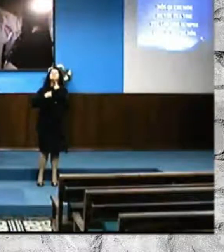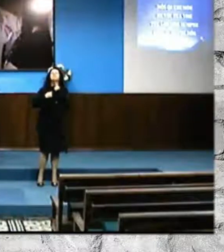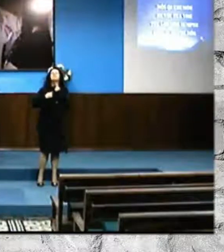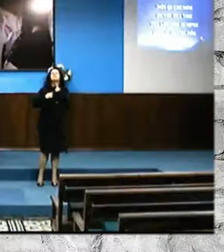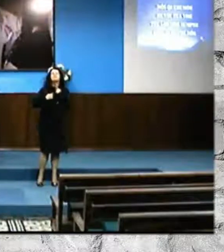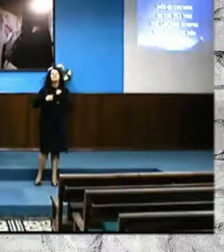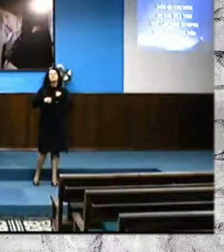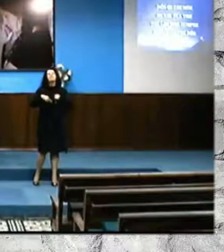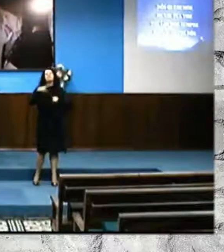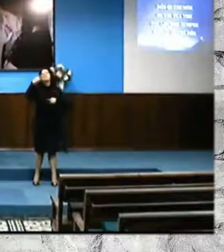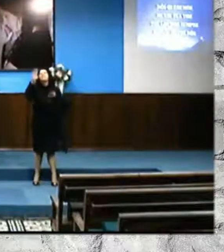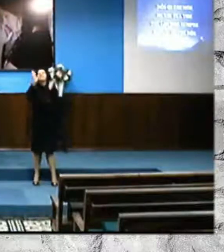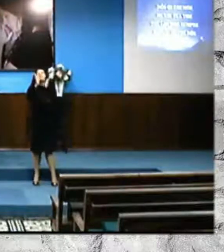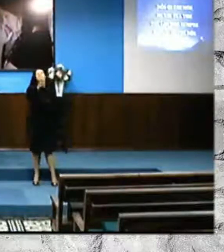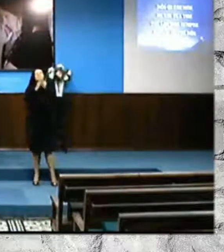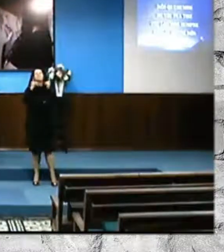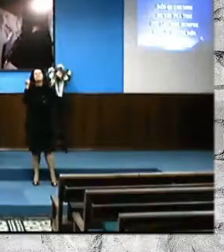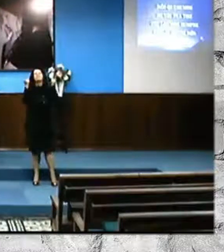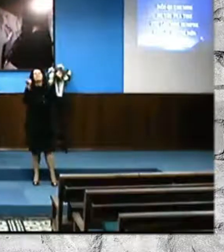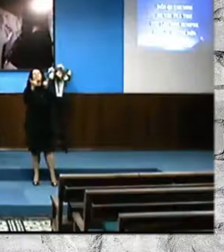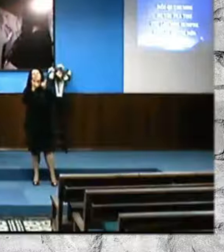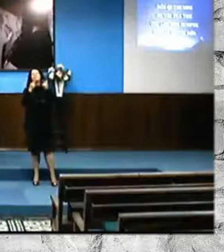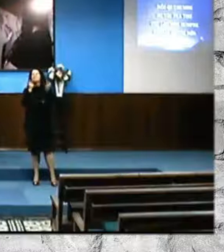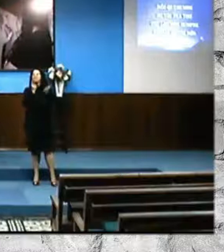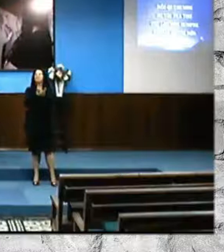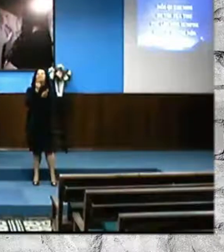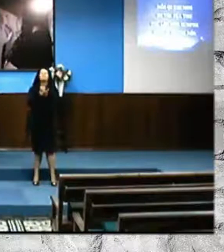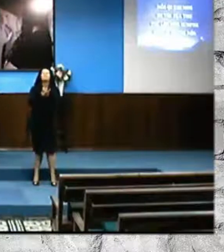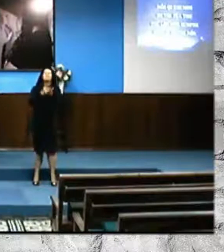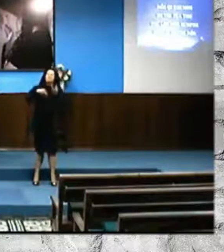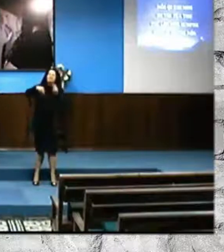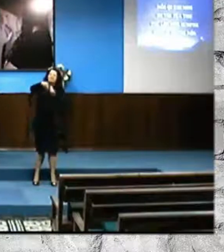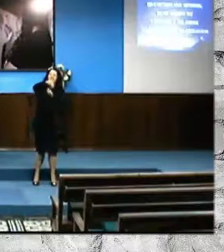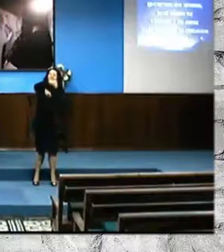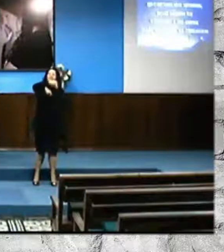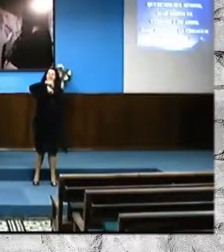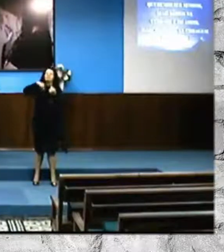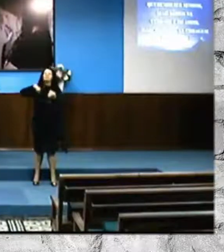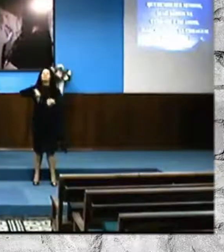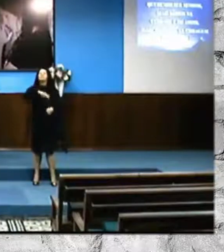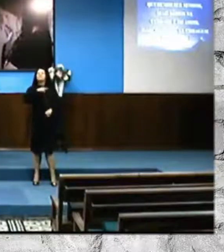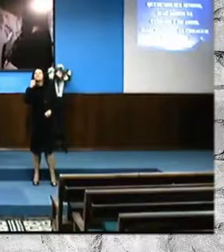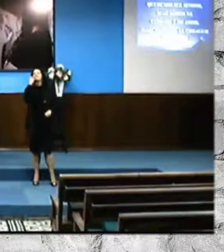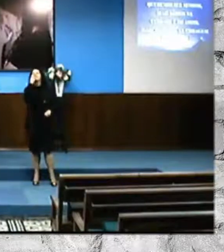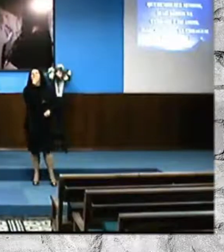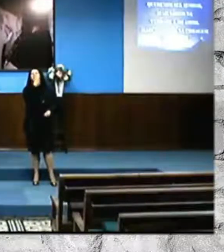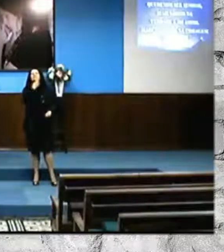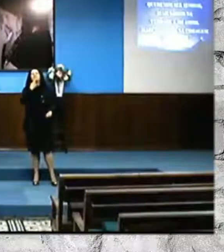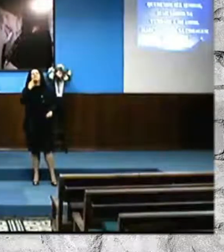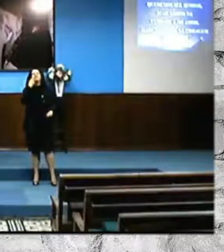voz, teu louvor sempre esteja entre